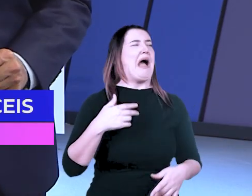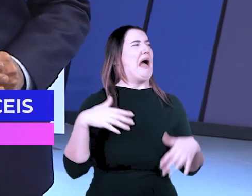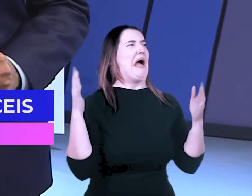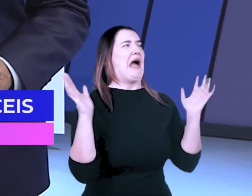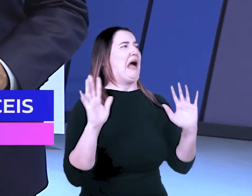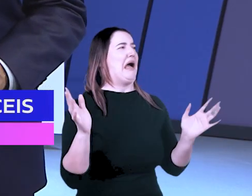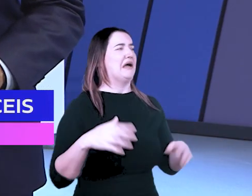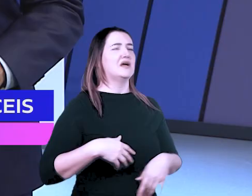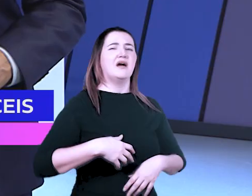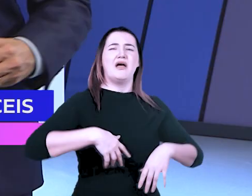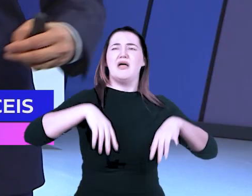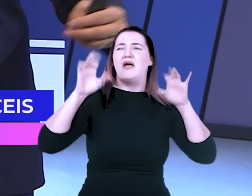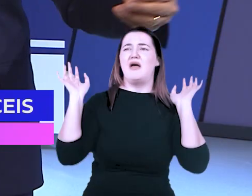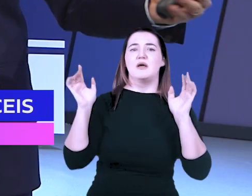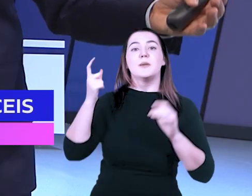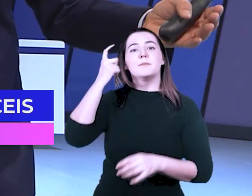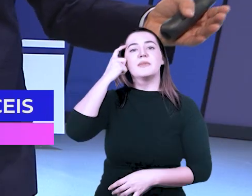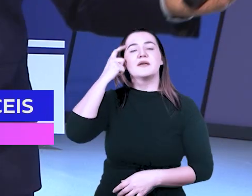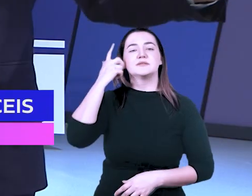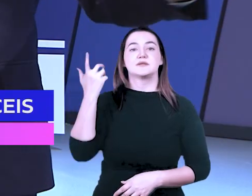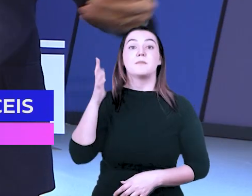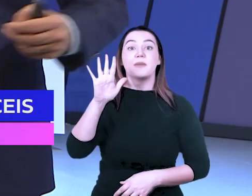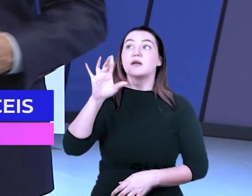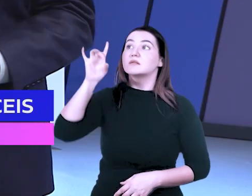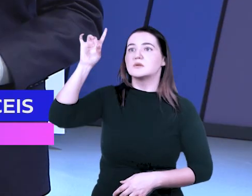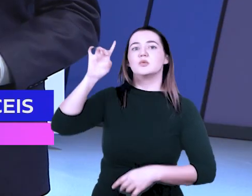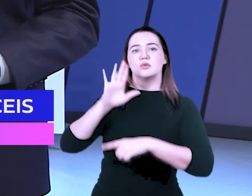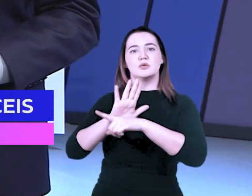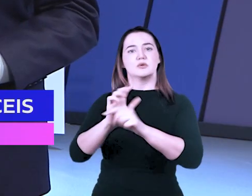não lute, mas permita que o Senhor